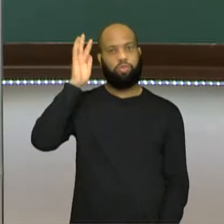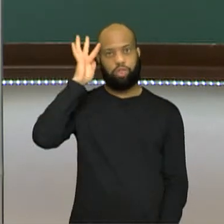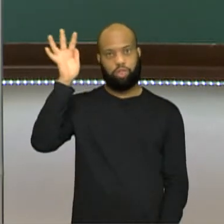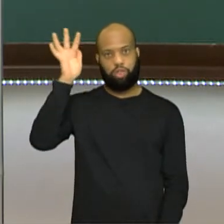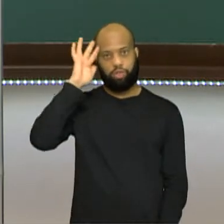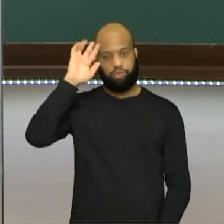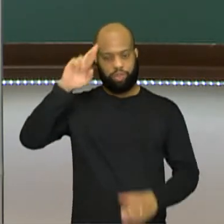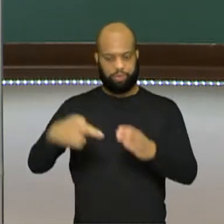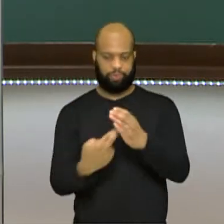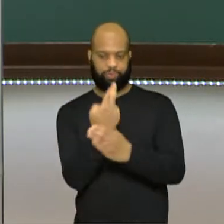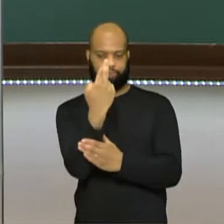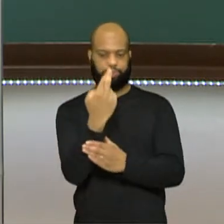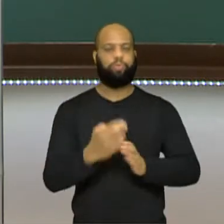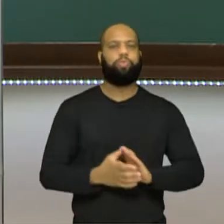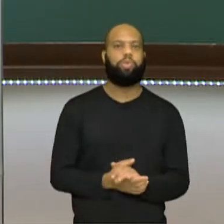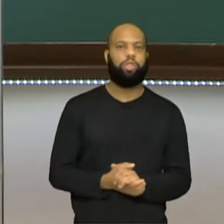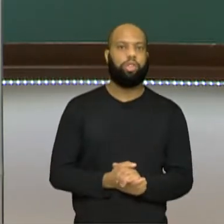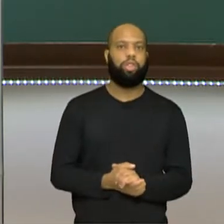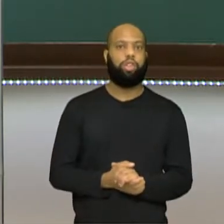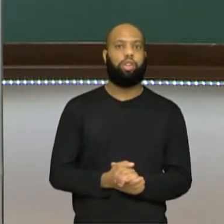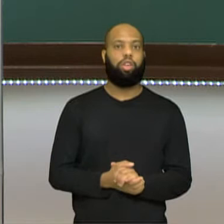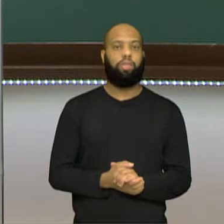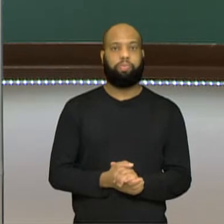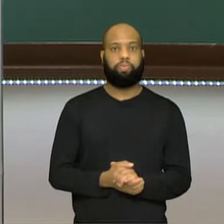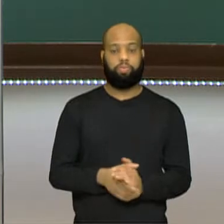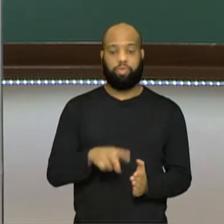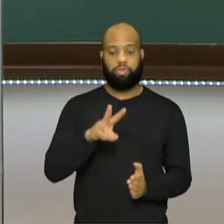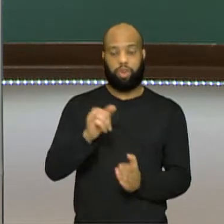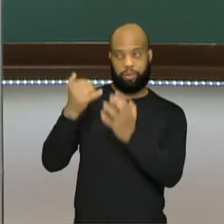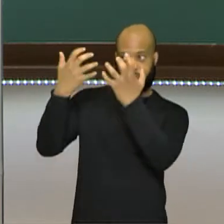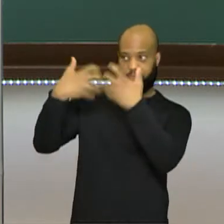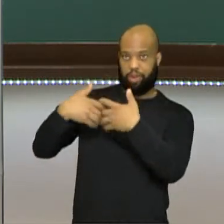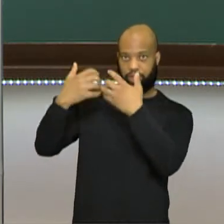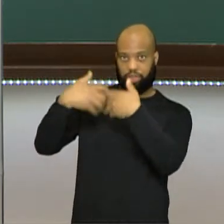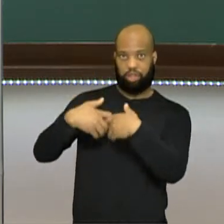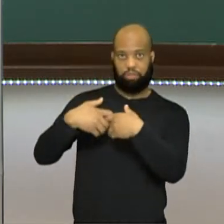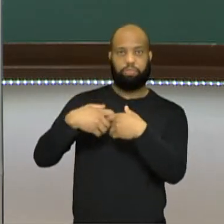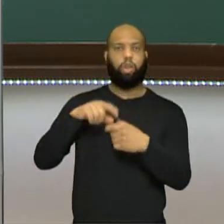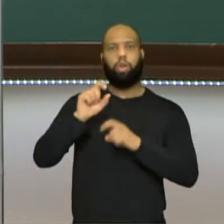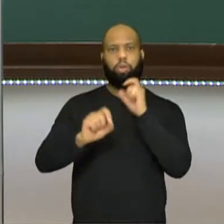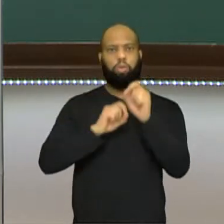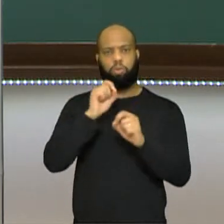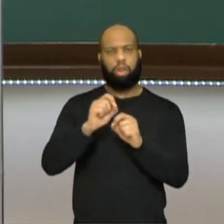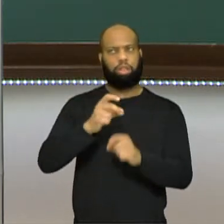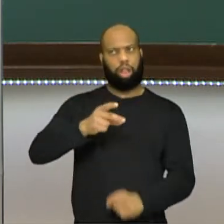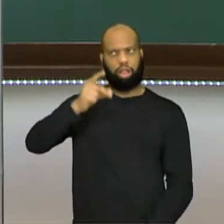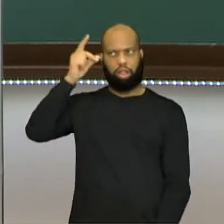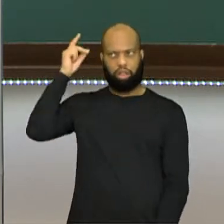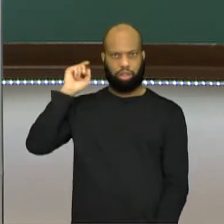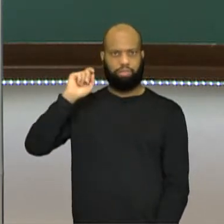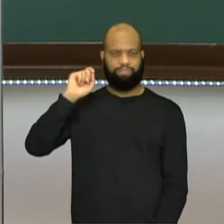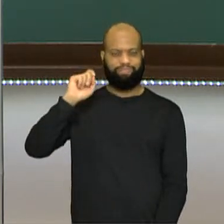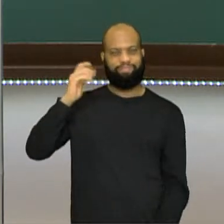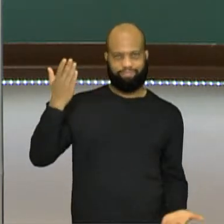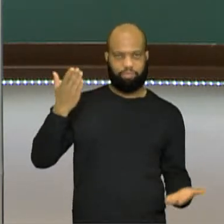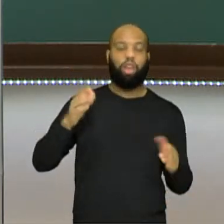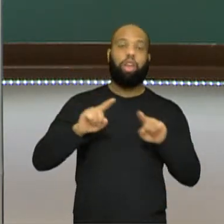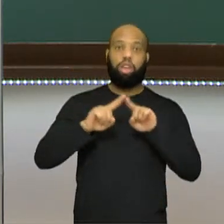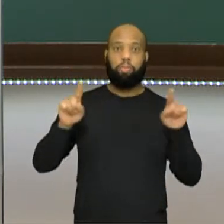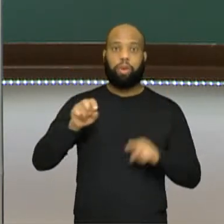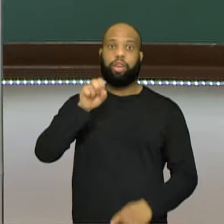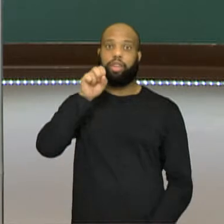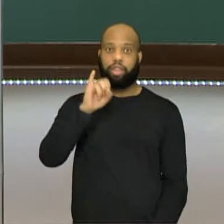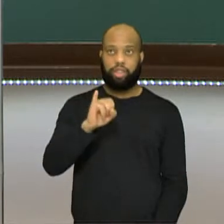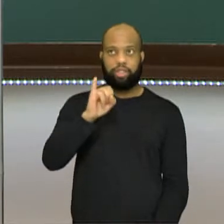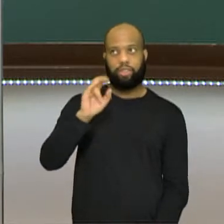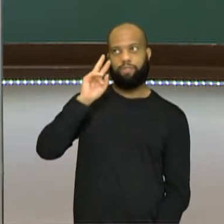do Renascimento. Então nós vamos, desde já, pensar um tempo um pouco longínquo em relação aos nossos dias, mas que se a gente olha